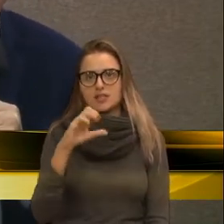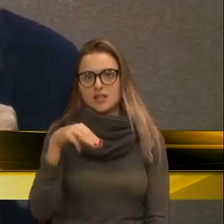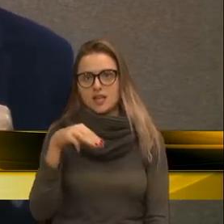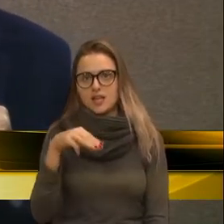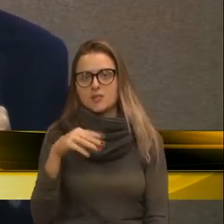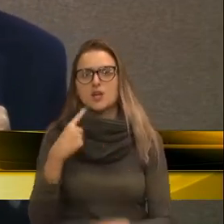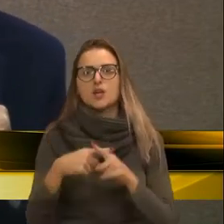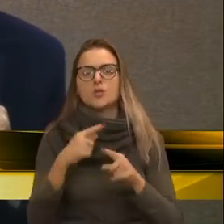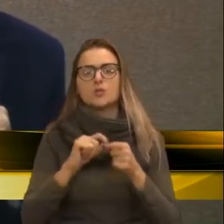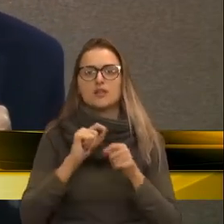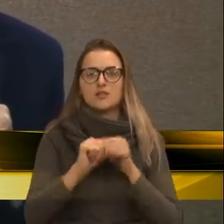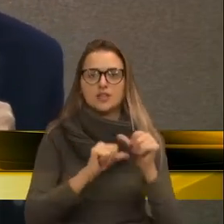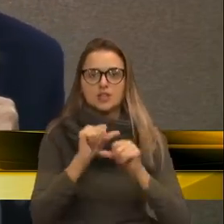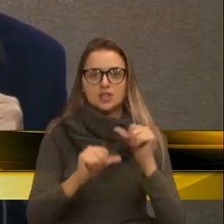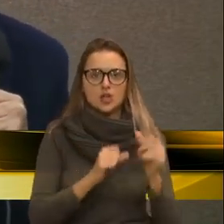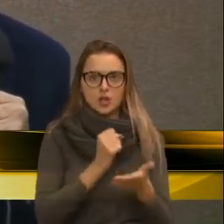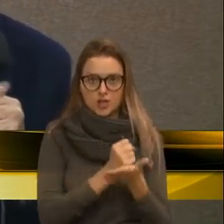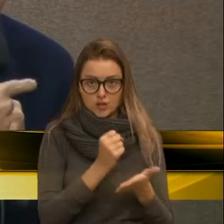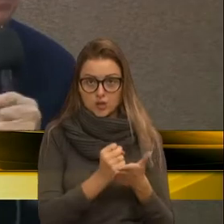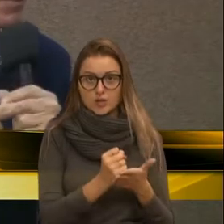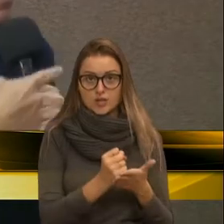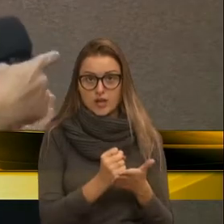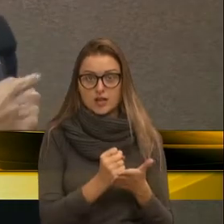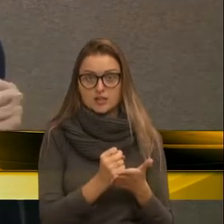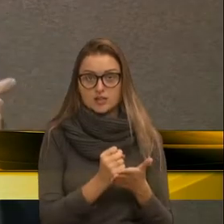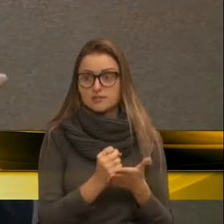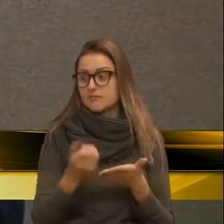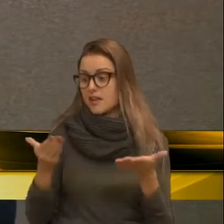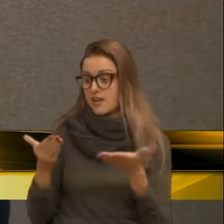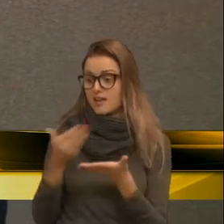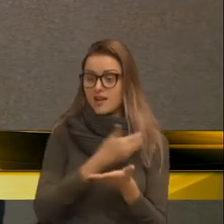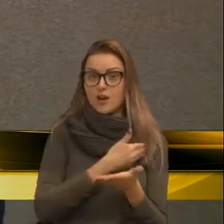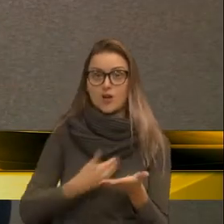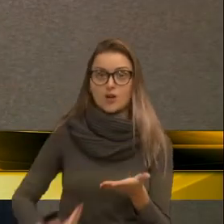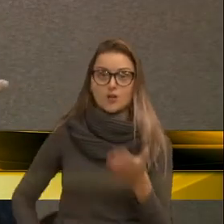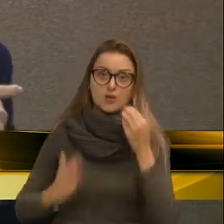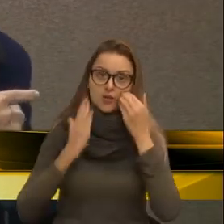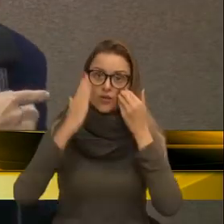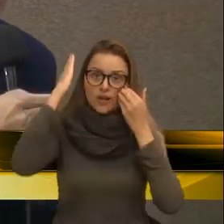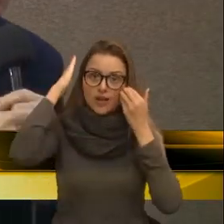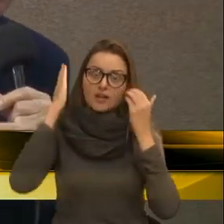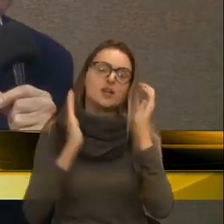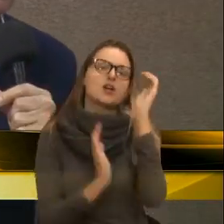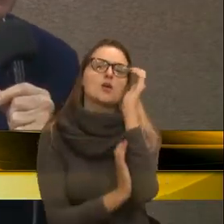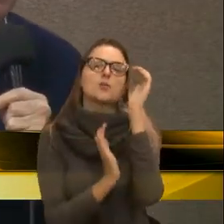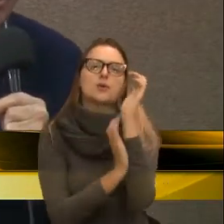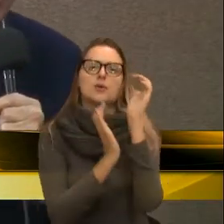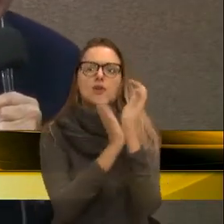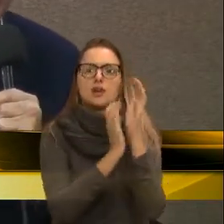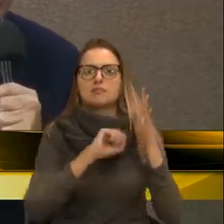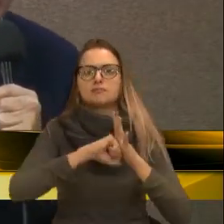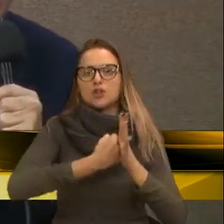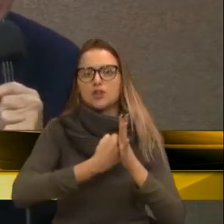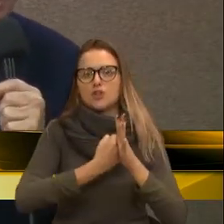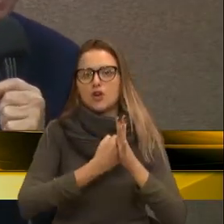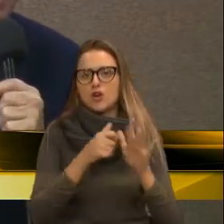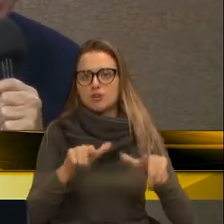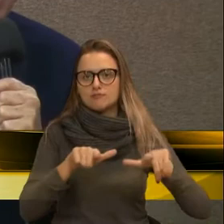fez uma alteração contratual e esta administração burocrática